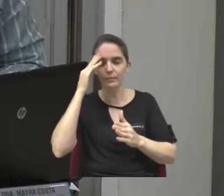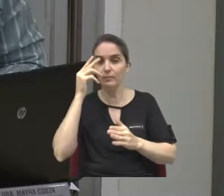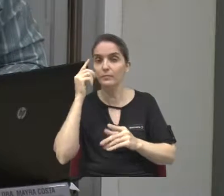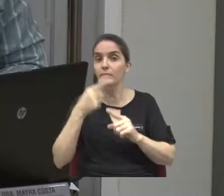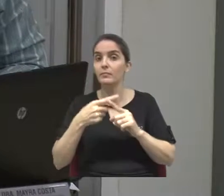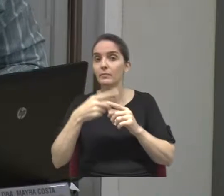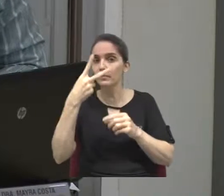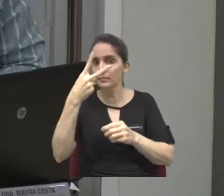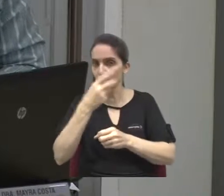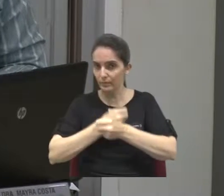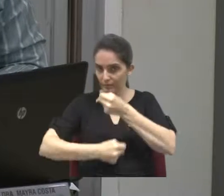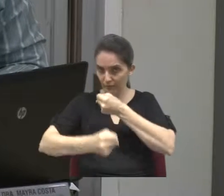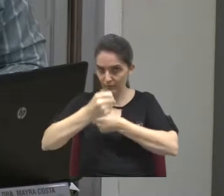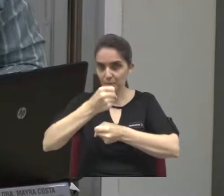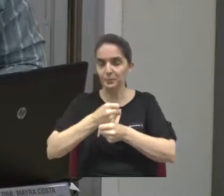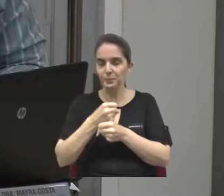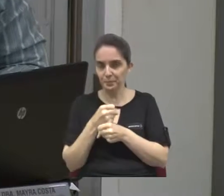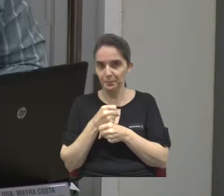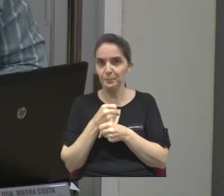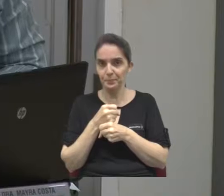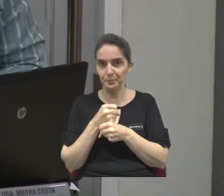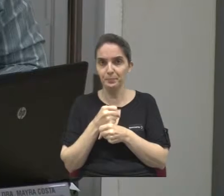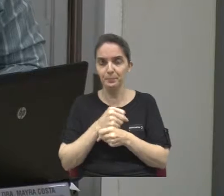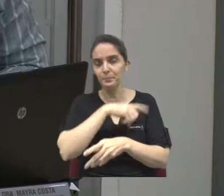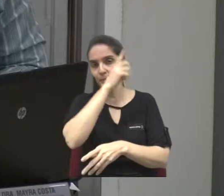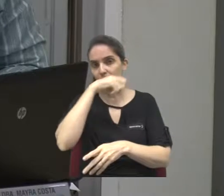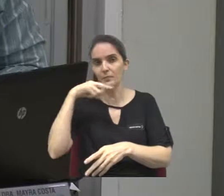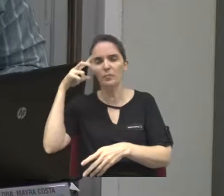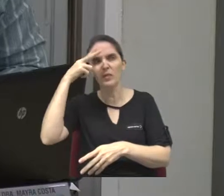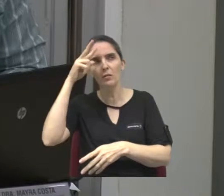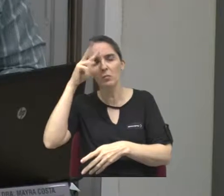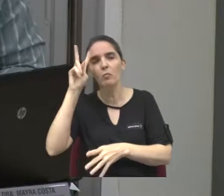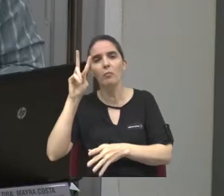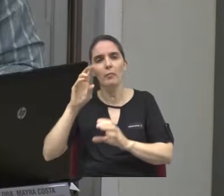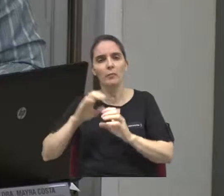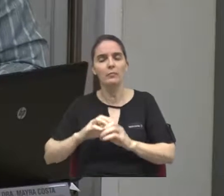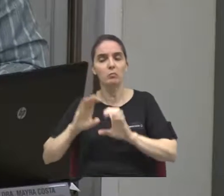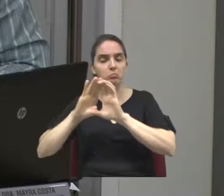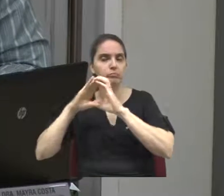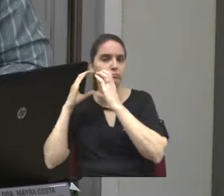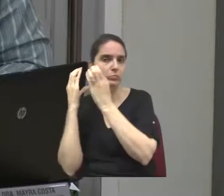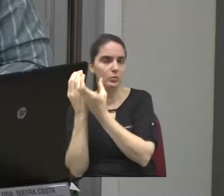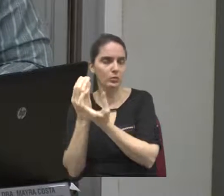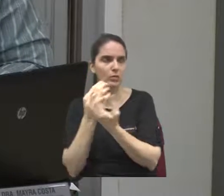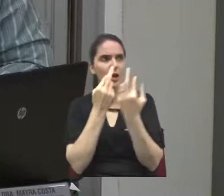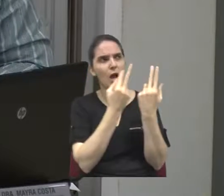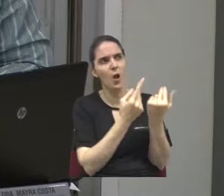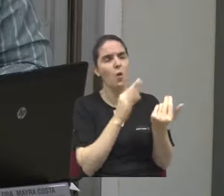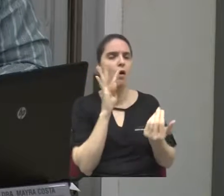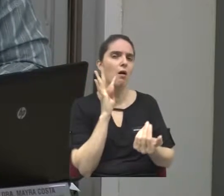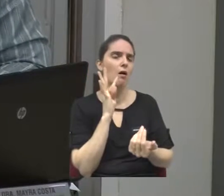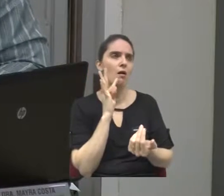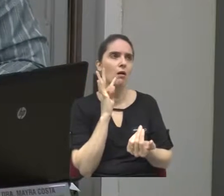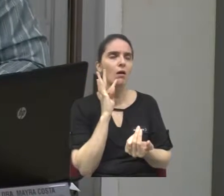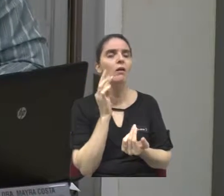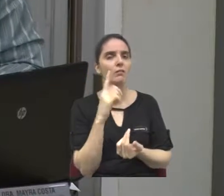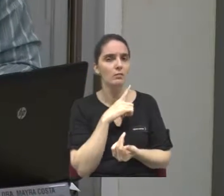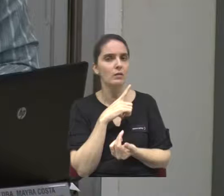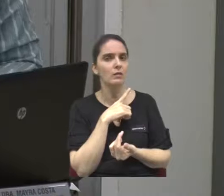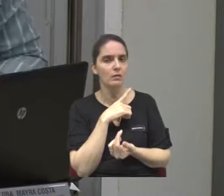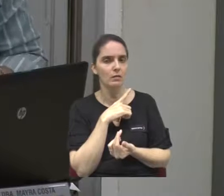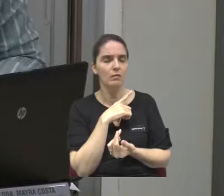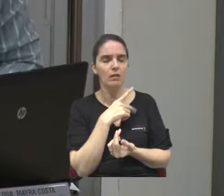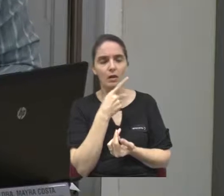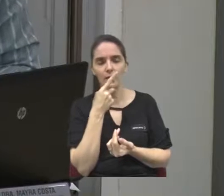que numa convenção deles, que vai ter como quarta-feira agora, sobre essa questão dos acidentes de